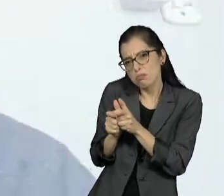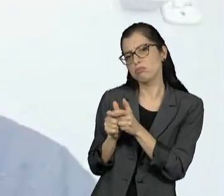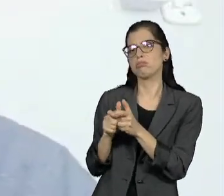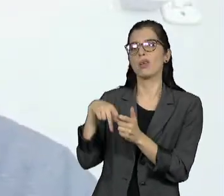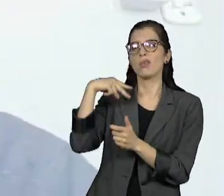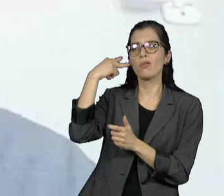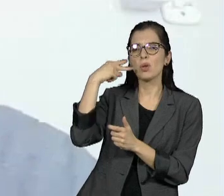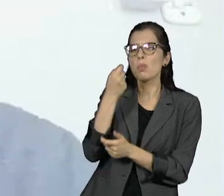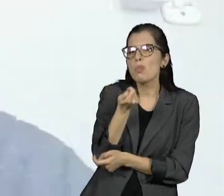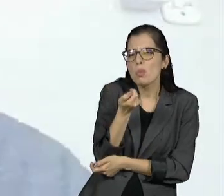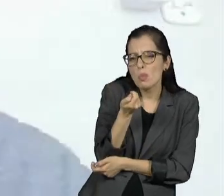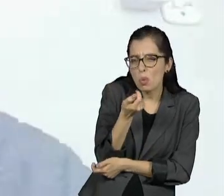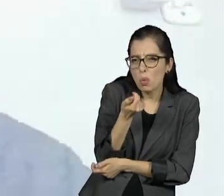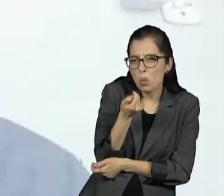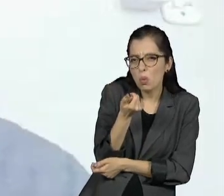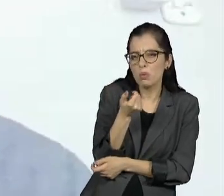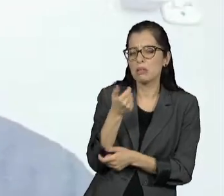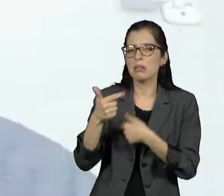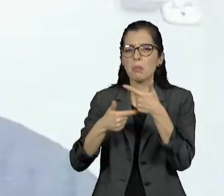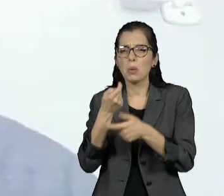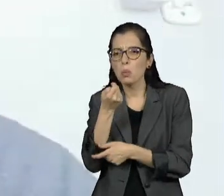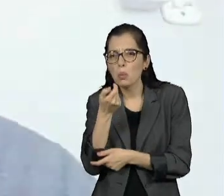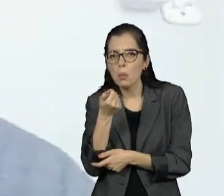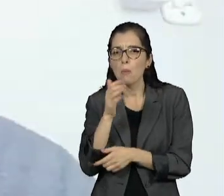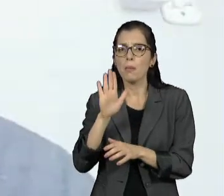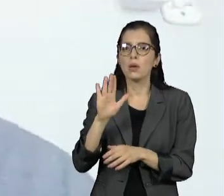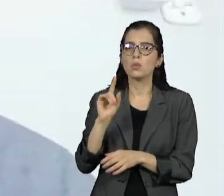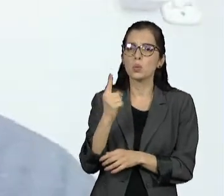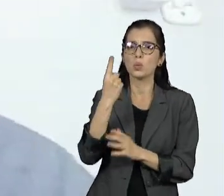que um deles vai se destacar como